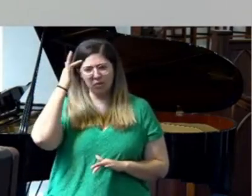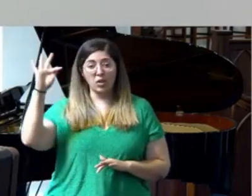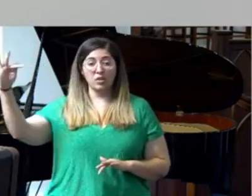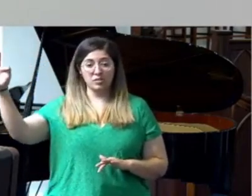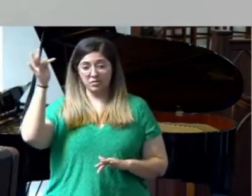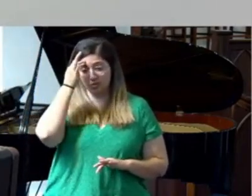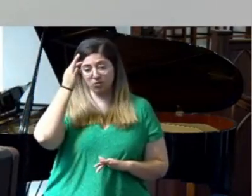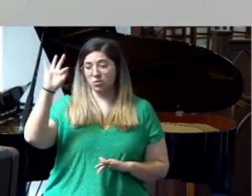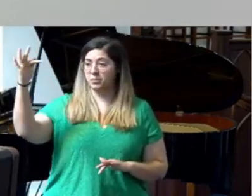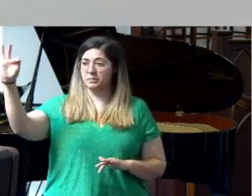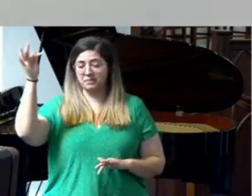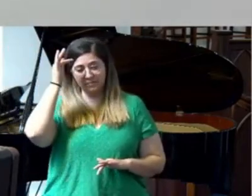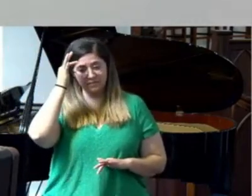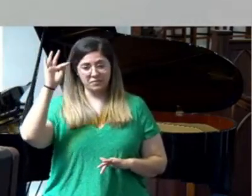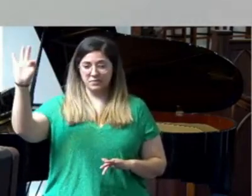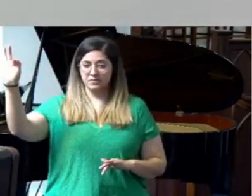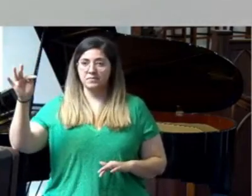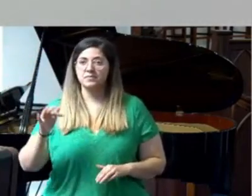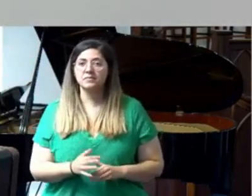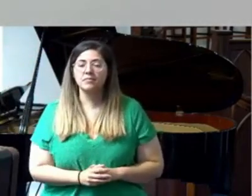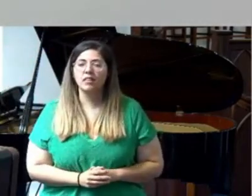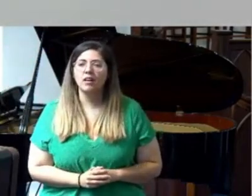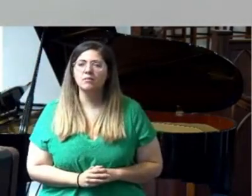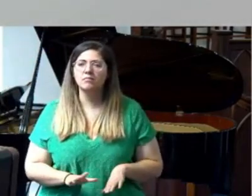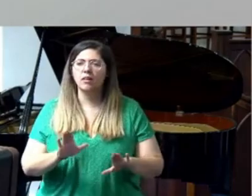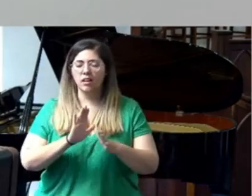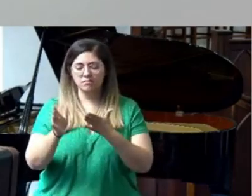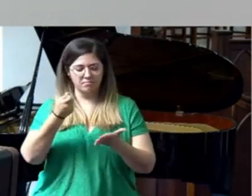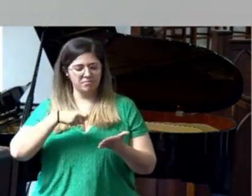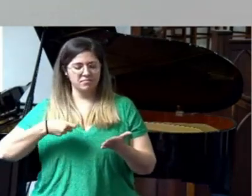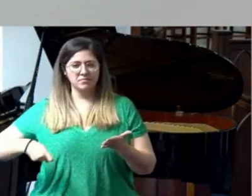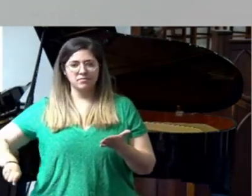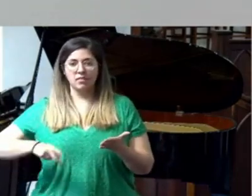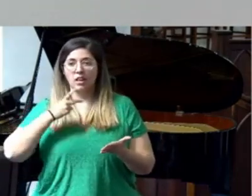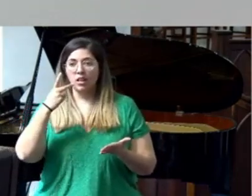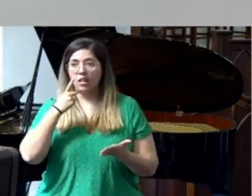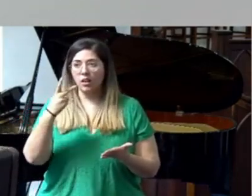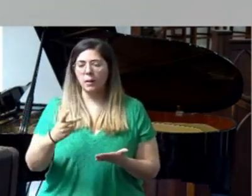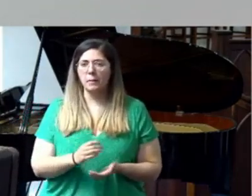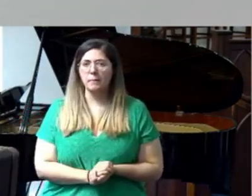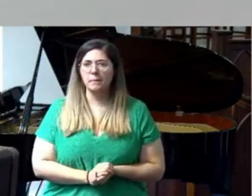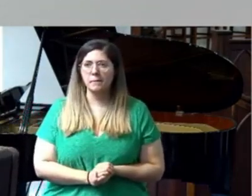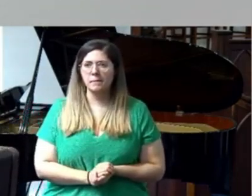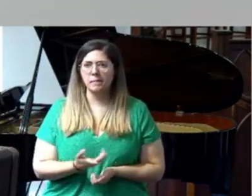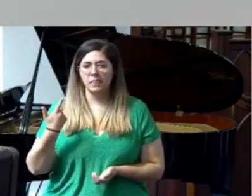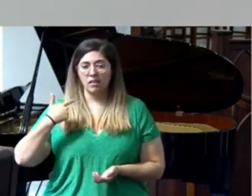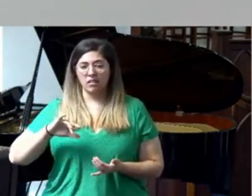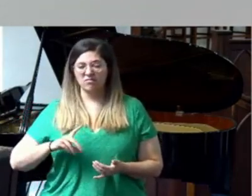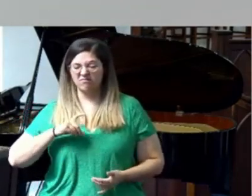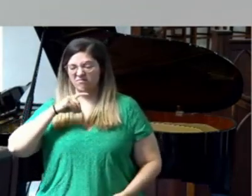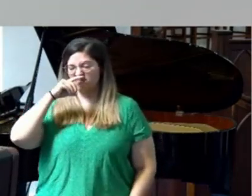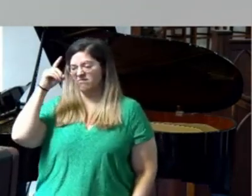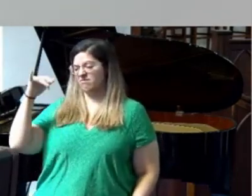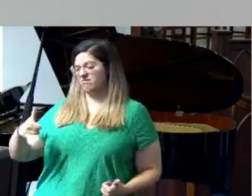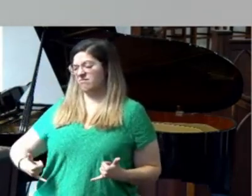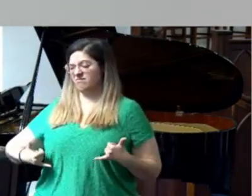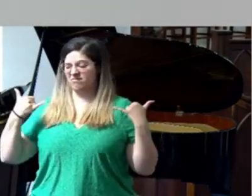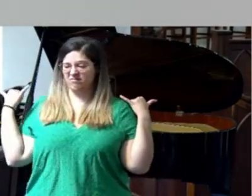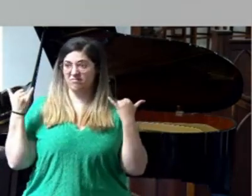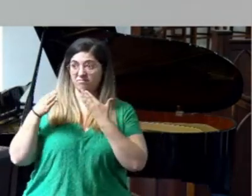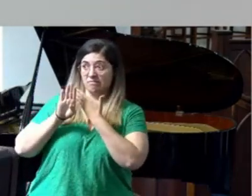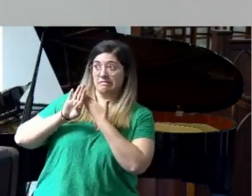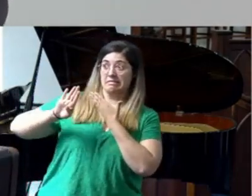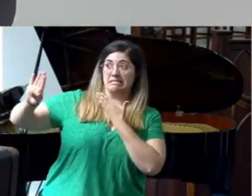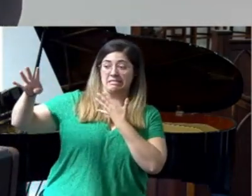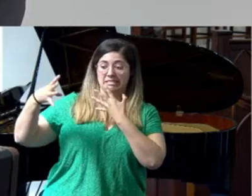Agostinho. Então lá ele escreve muitas coisas da sua vida mesmo. E Agostinho diz que a soberba nos afasta de Deus e